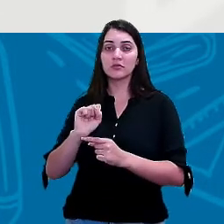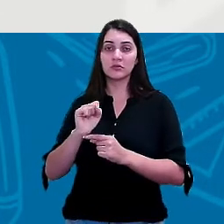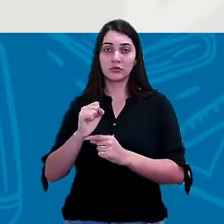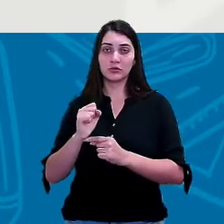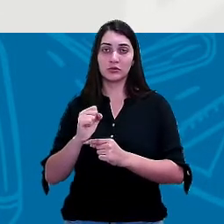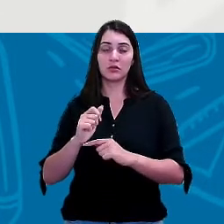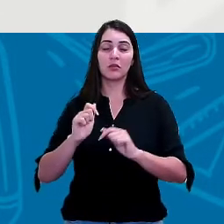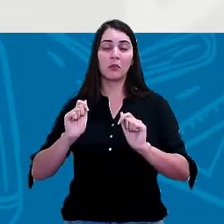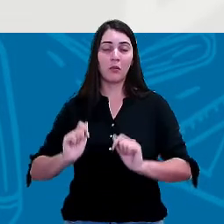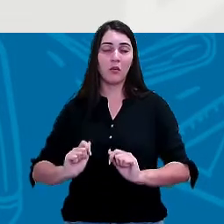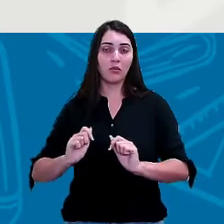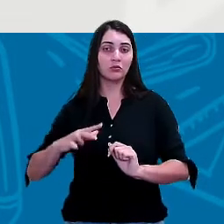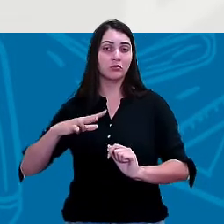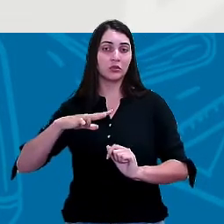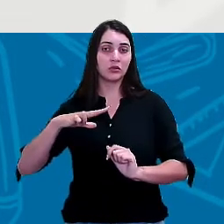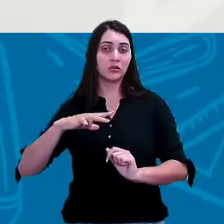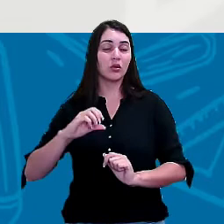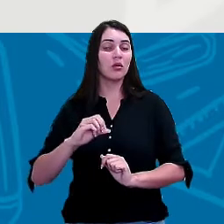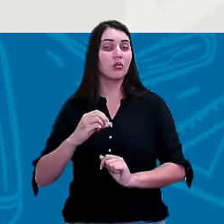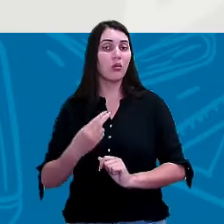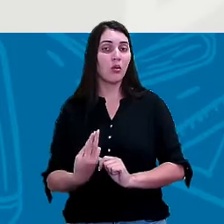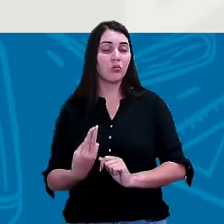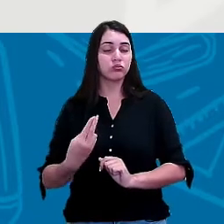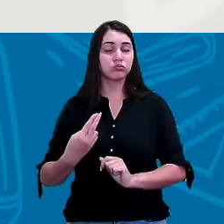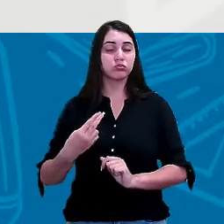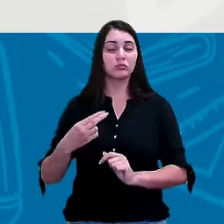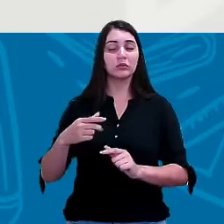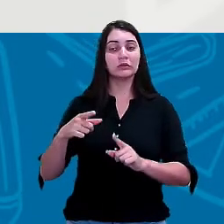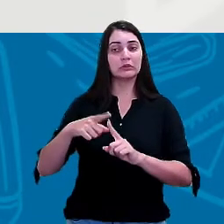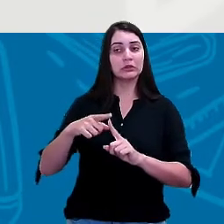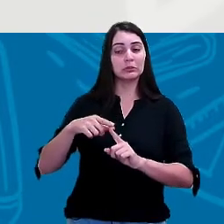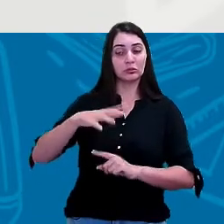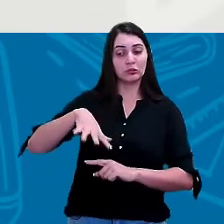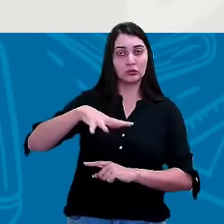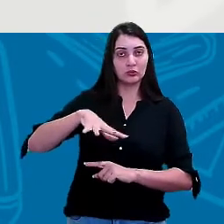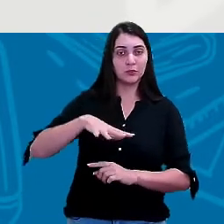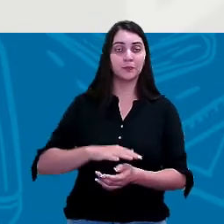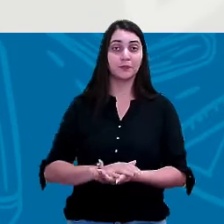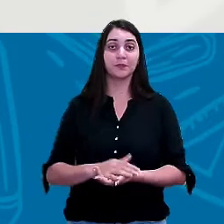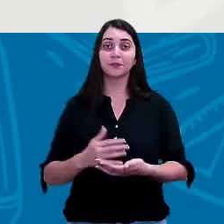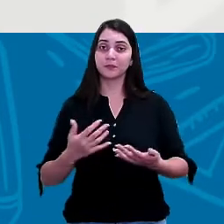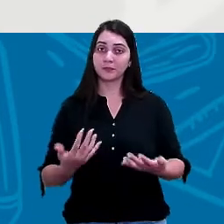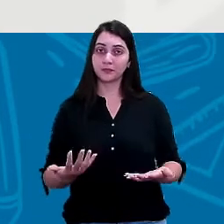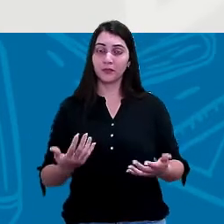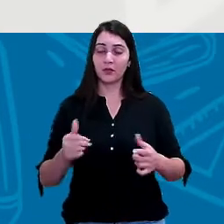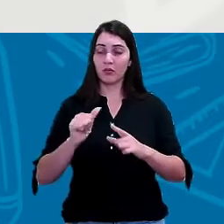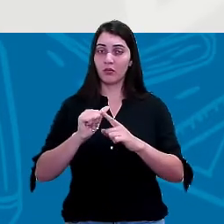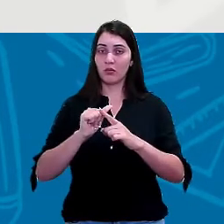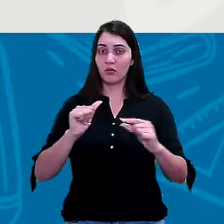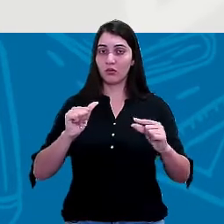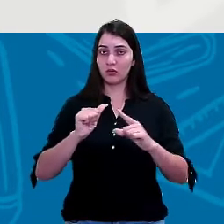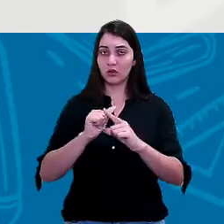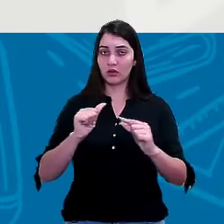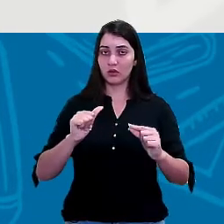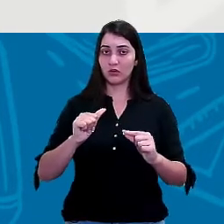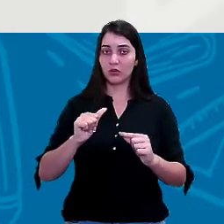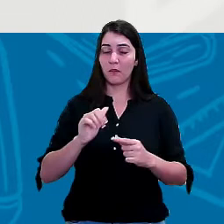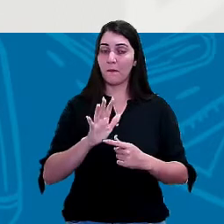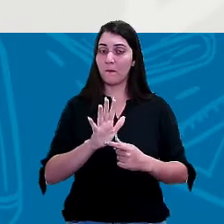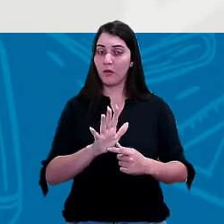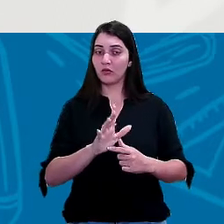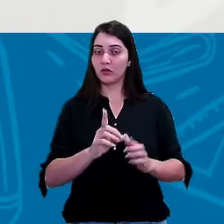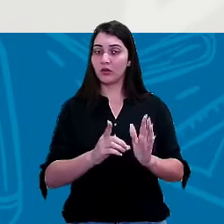de modo particular ou de modo geral. Então, os artigos eles vêm antes e